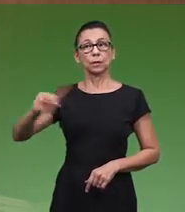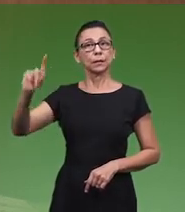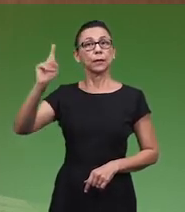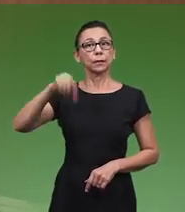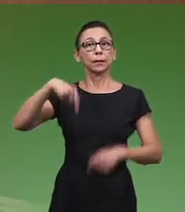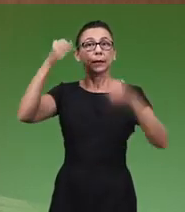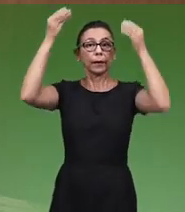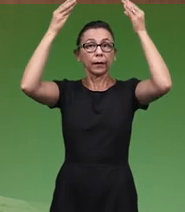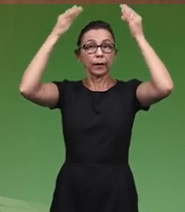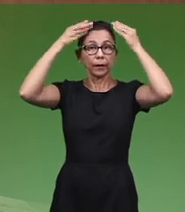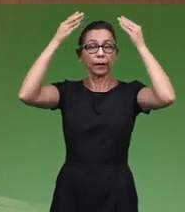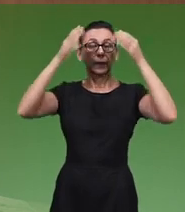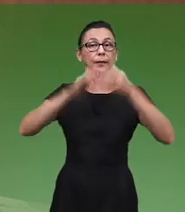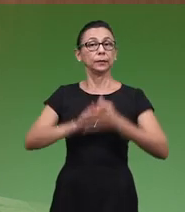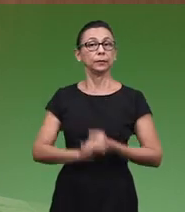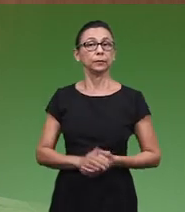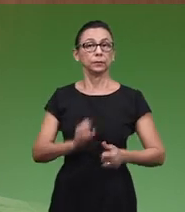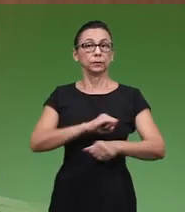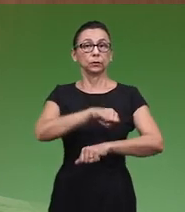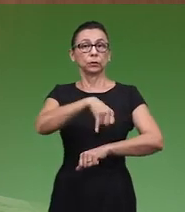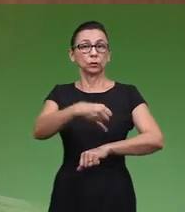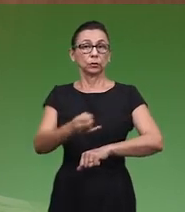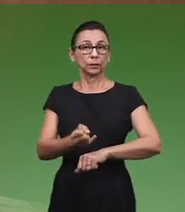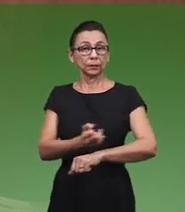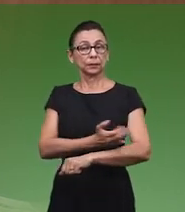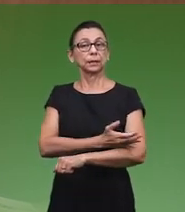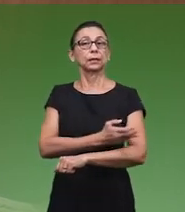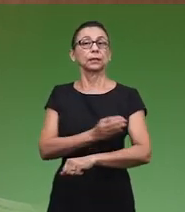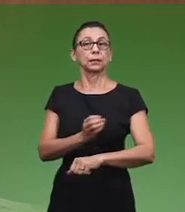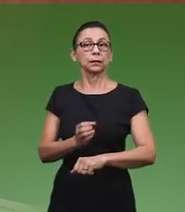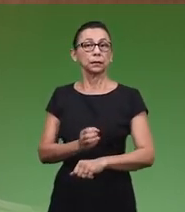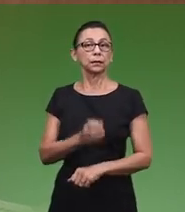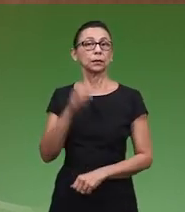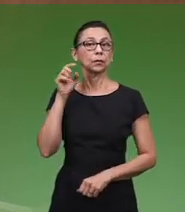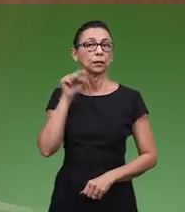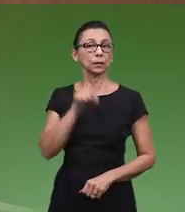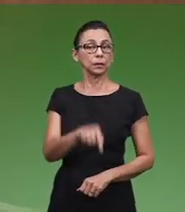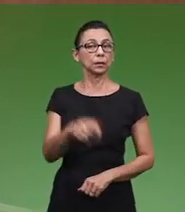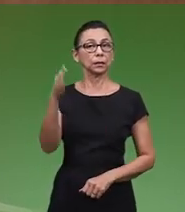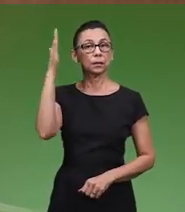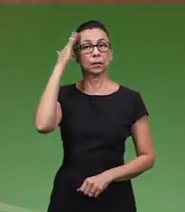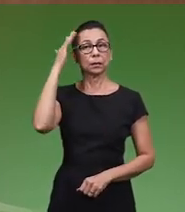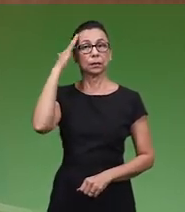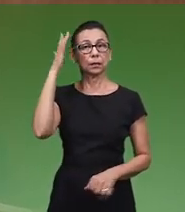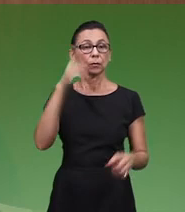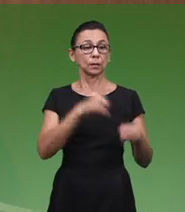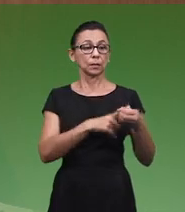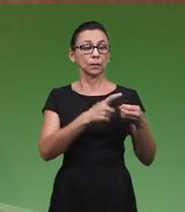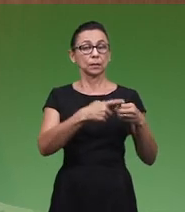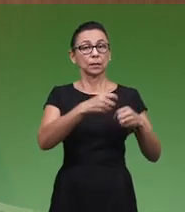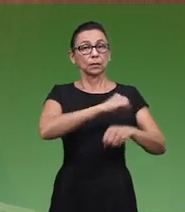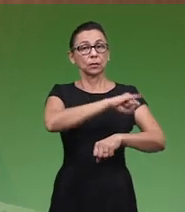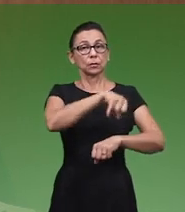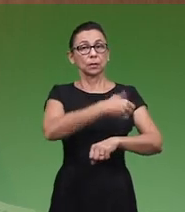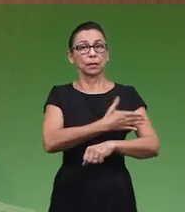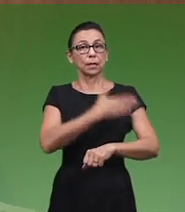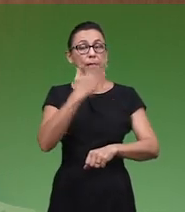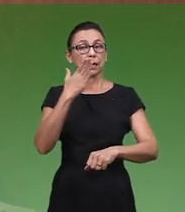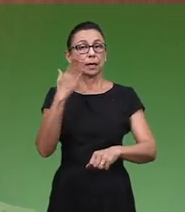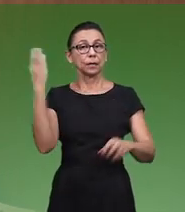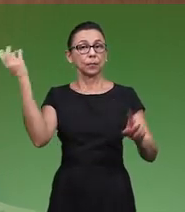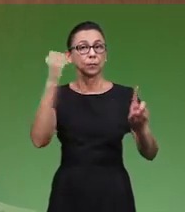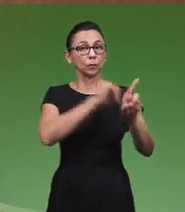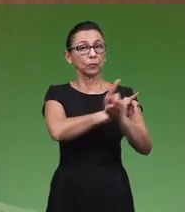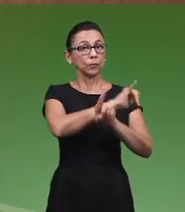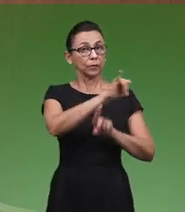Jerusalém. Então ele colocou os olhos em Jerusalém, entendendo que aquela cidade era profética e que Deus tinha escolhido aquela cidade